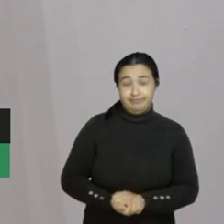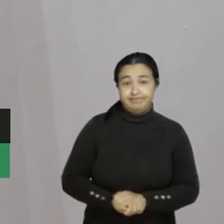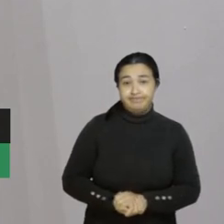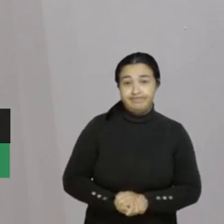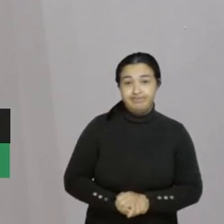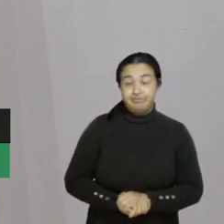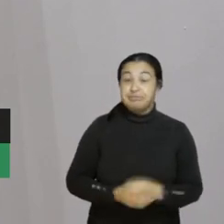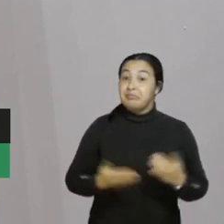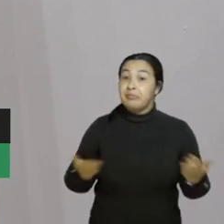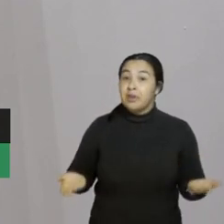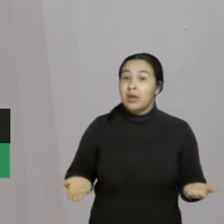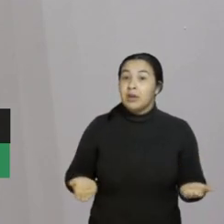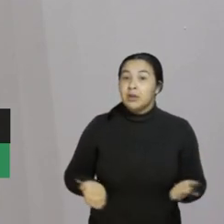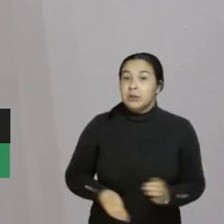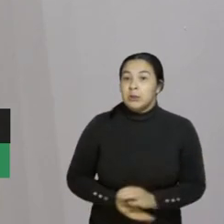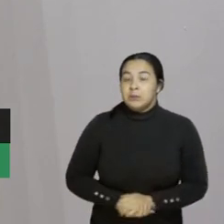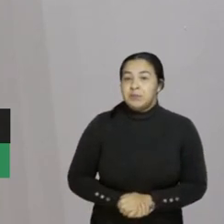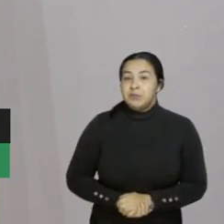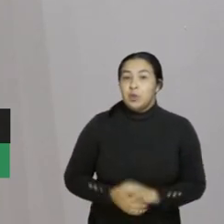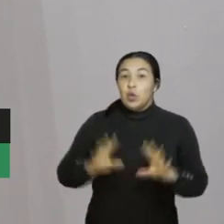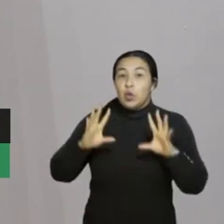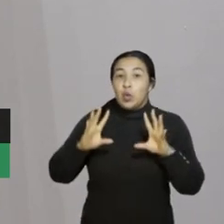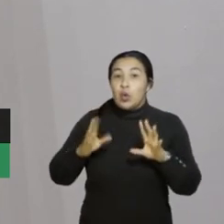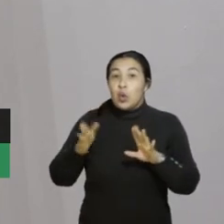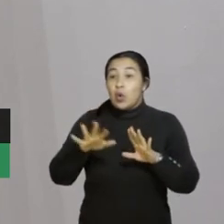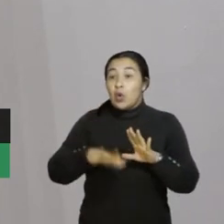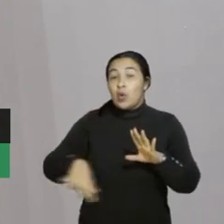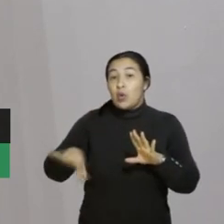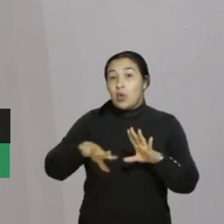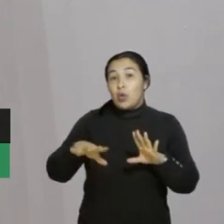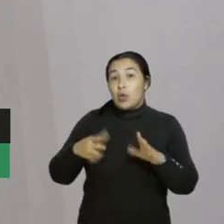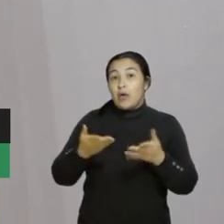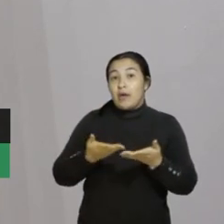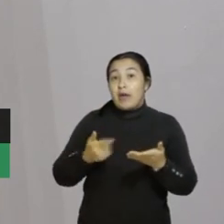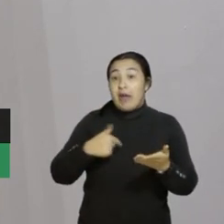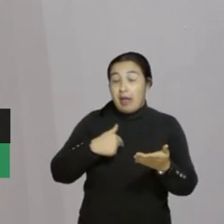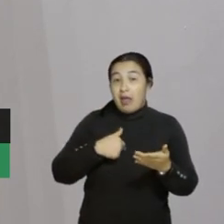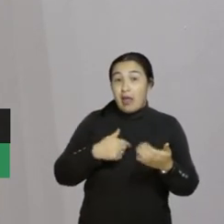Pois bem, como todo bom comunista,